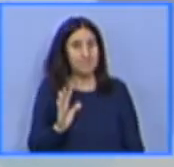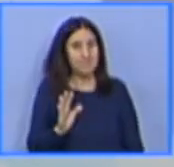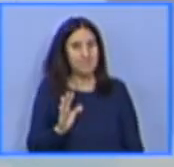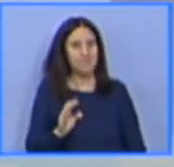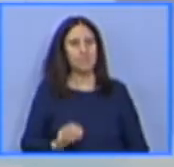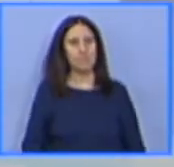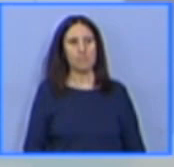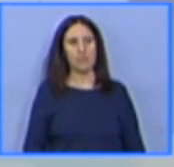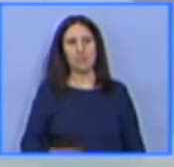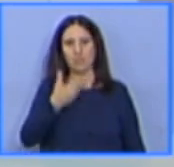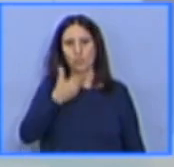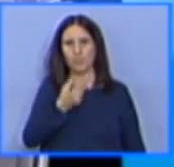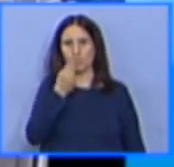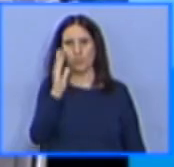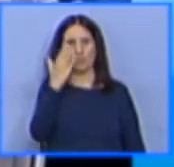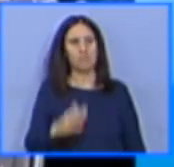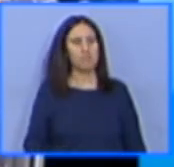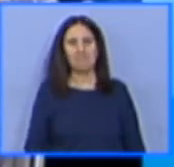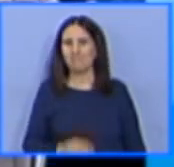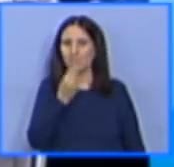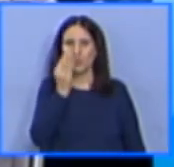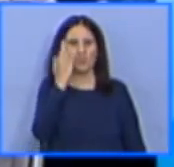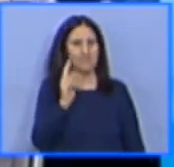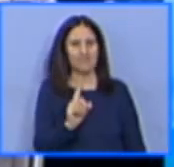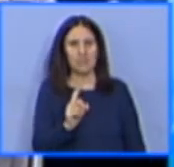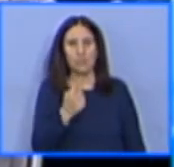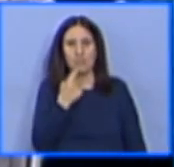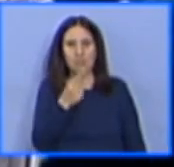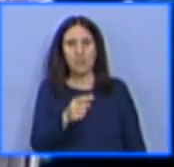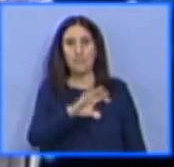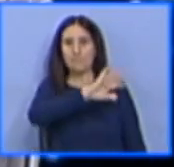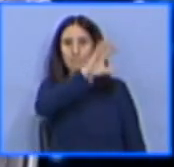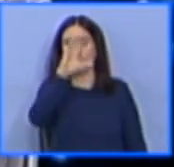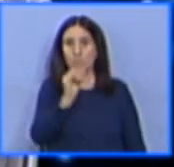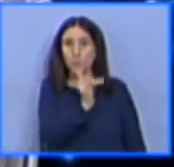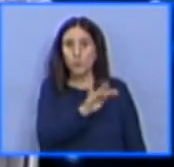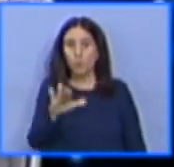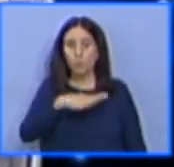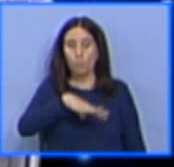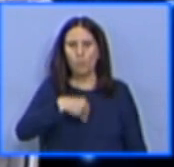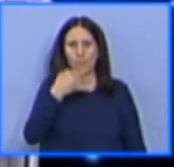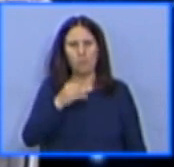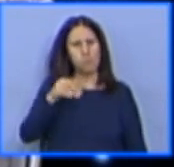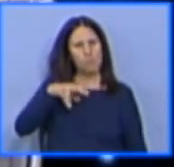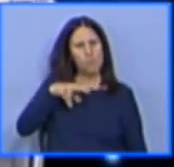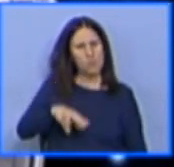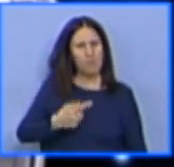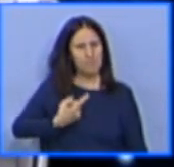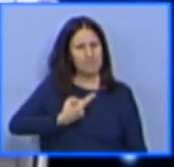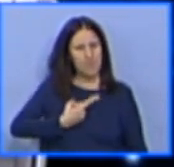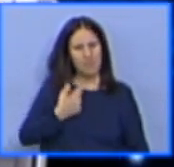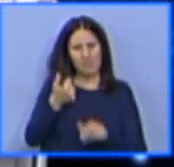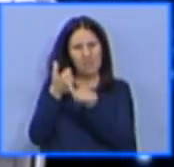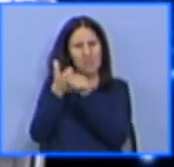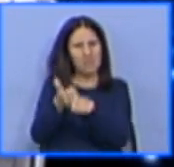as experiências não têm sido as melhores. Não têm sido as melhores. O que eu quero dizer é assim, são 200 países no mundo inteiro, por que Portugal tem que correr